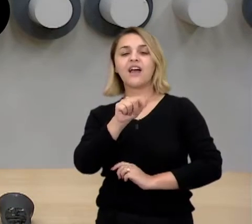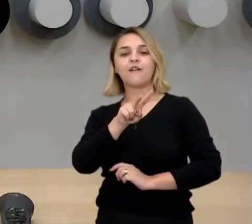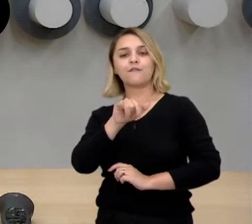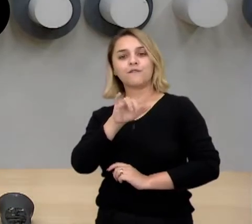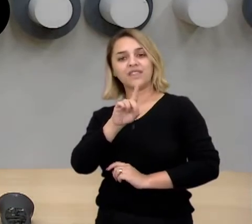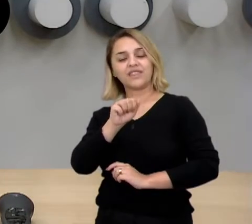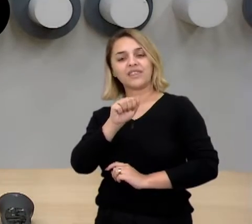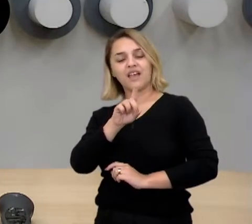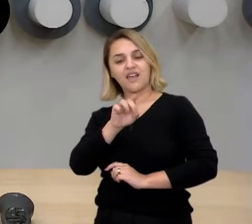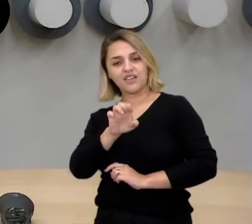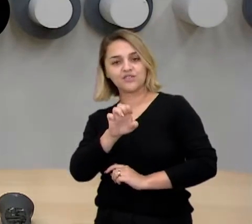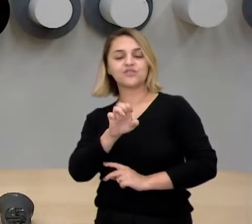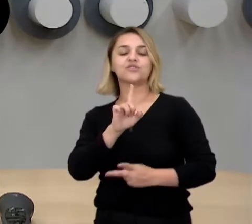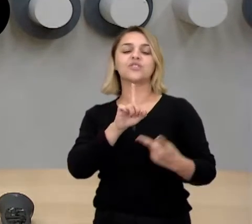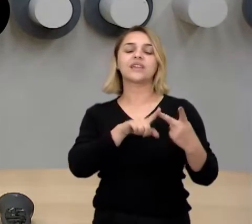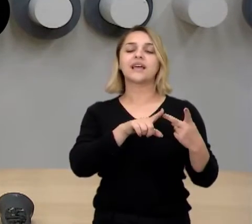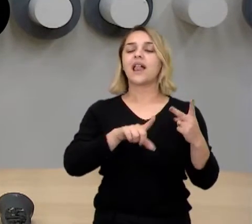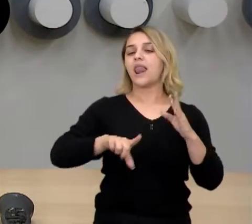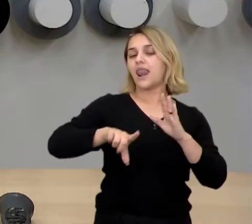existem certas